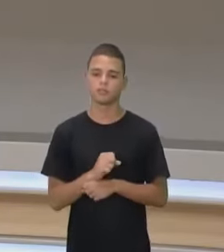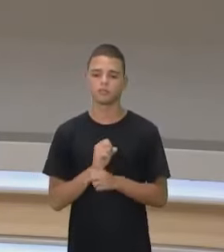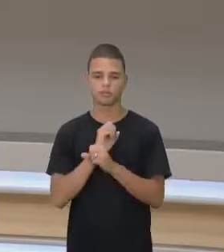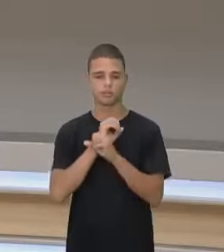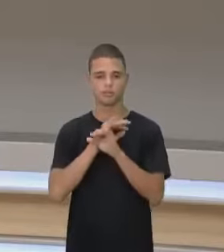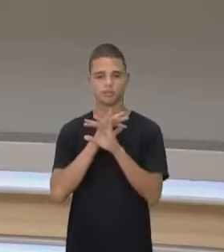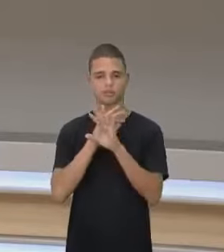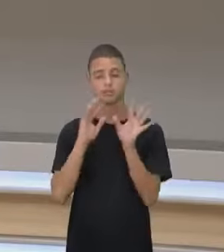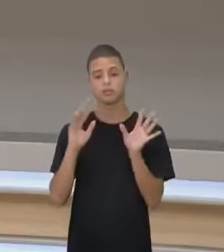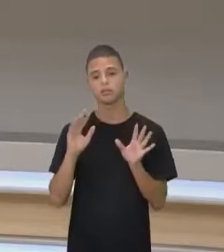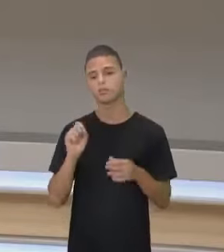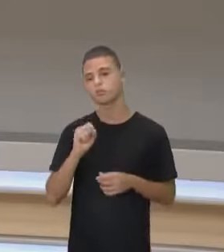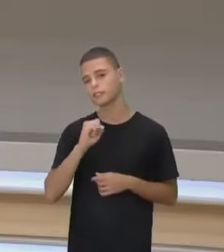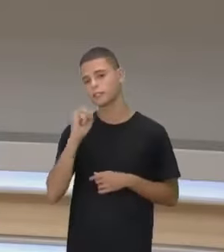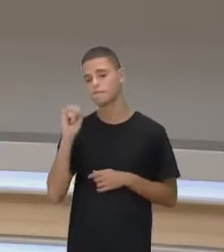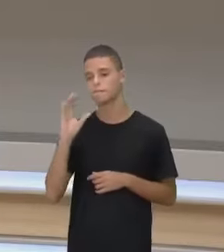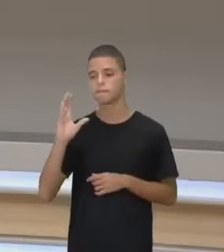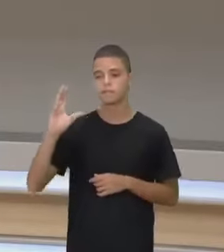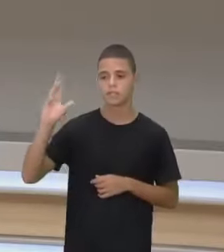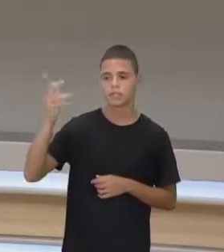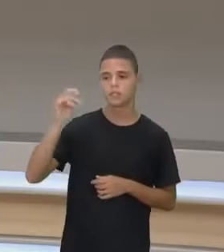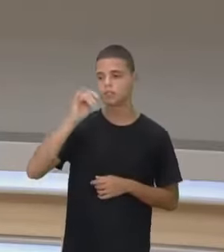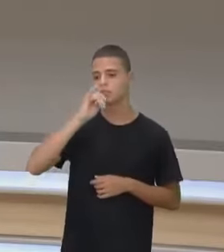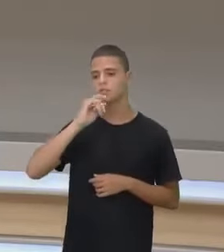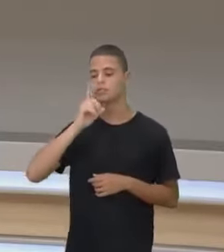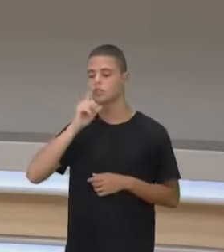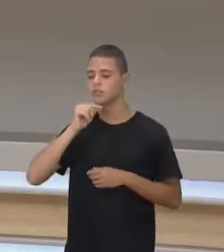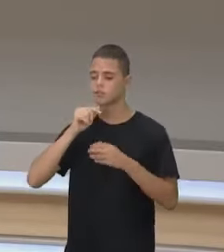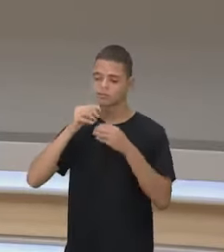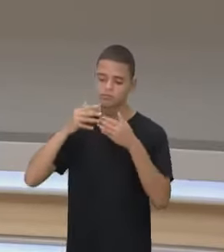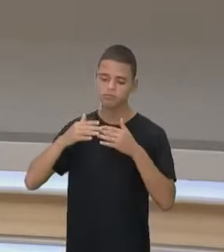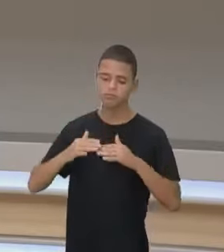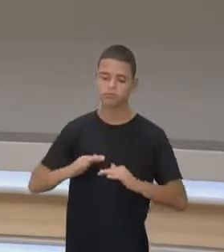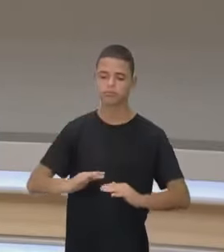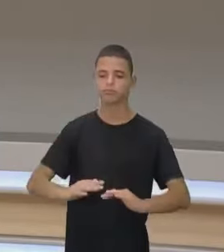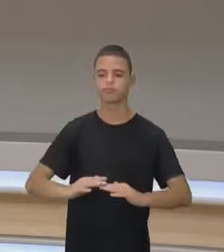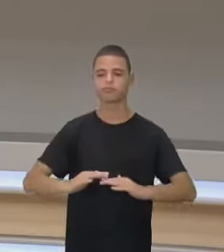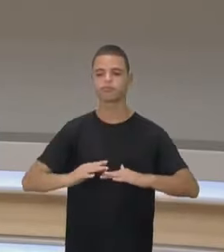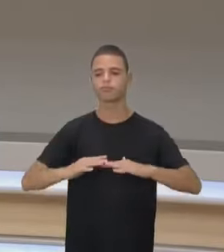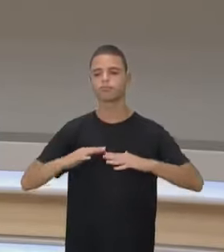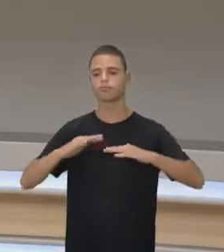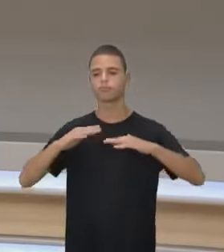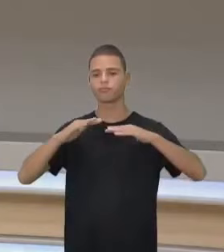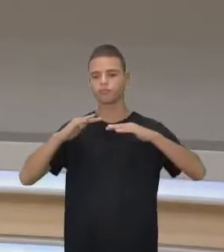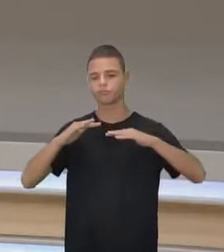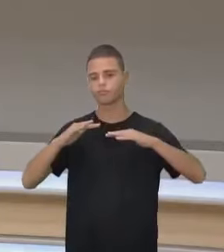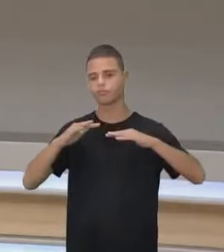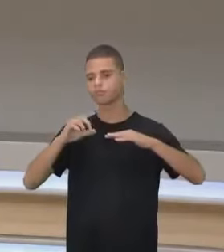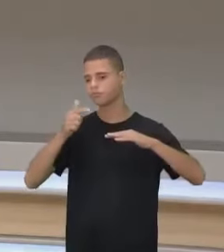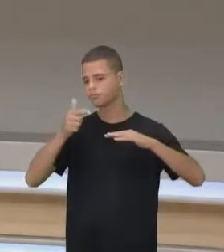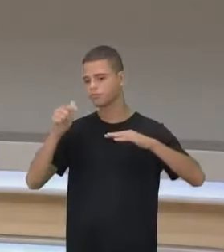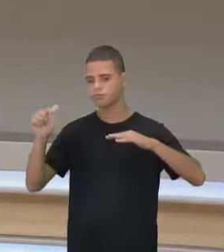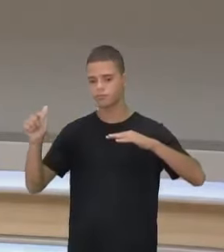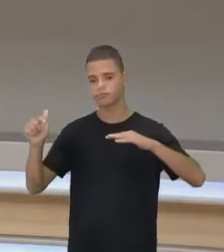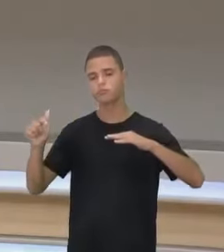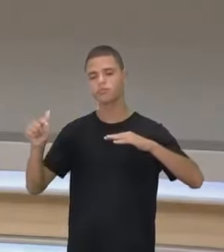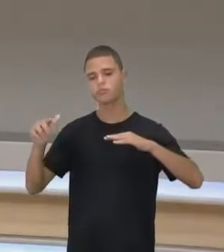Então, caso só aconteça um escorregamento ou uma inundação numa várzea onde não tem ocupação